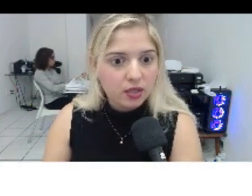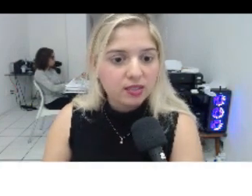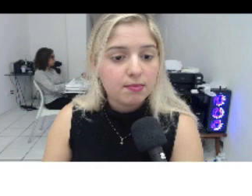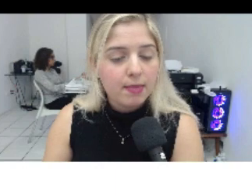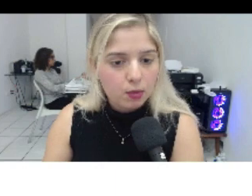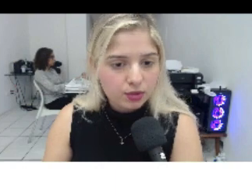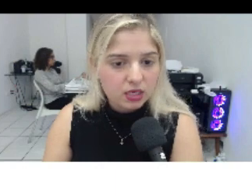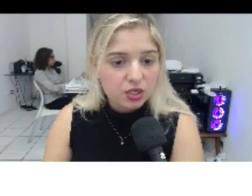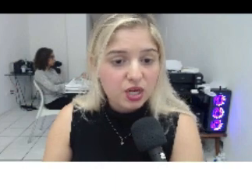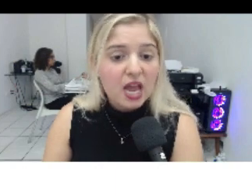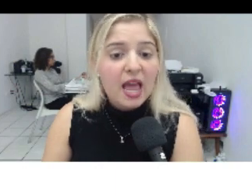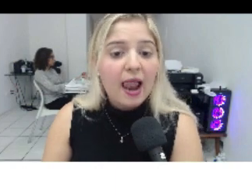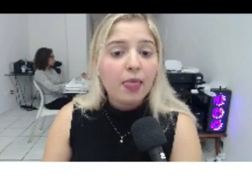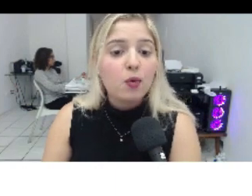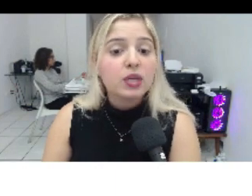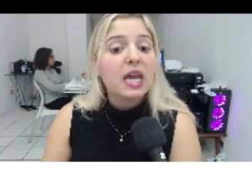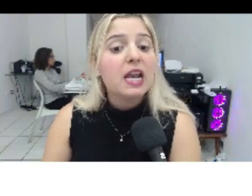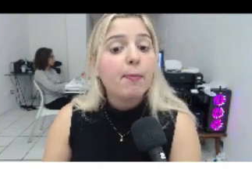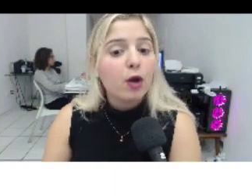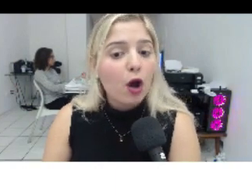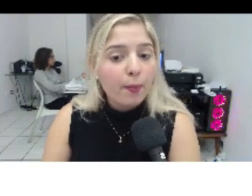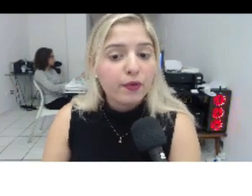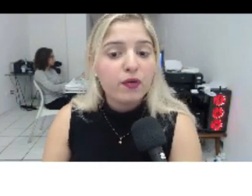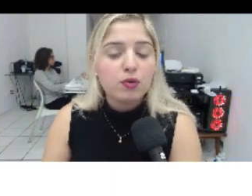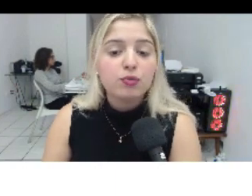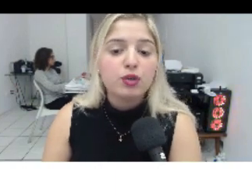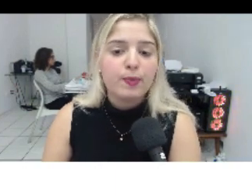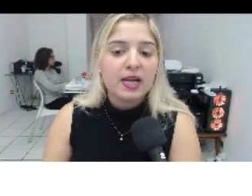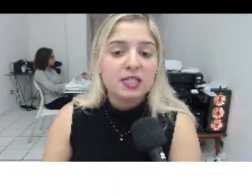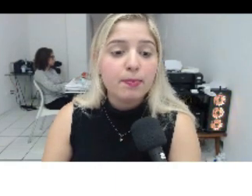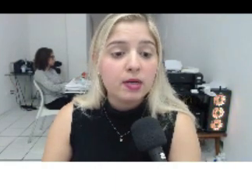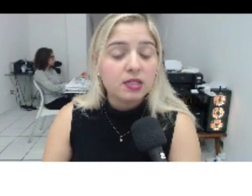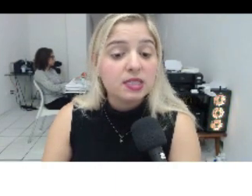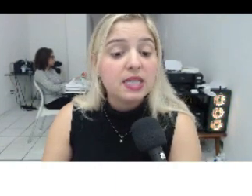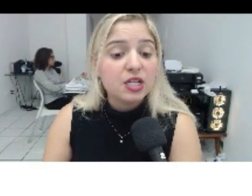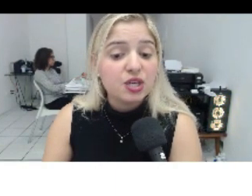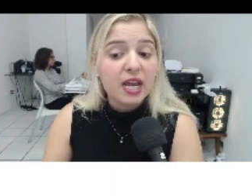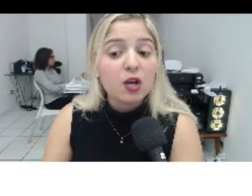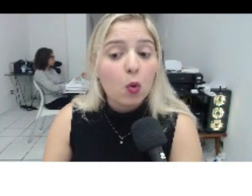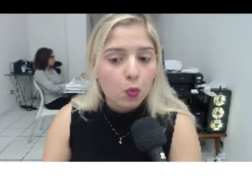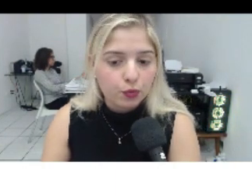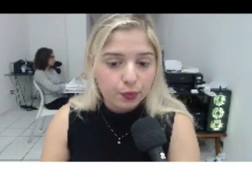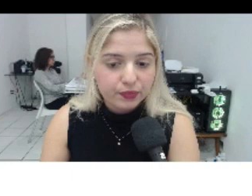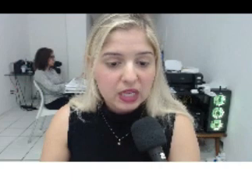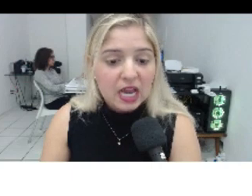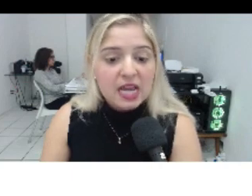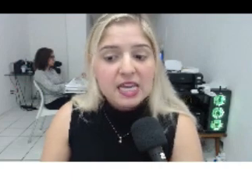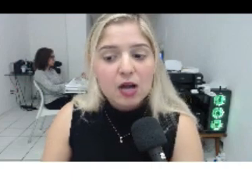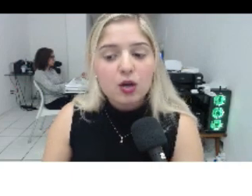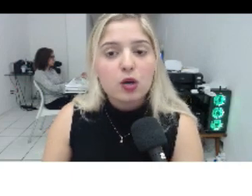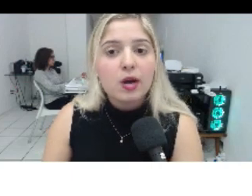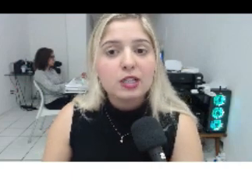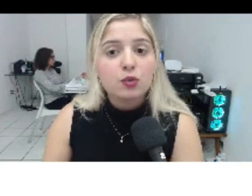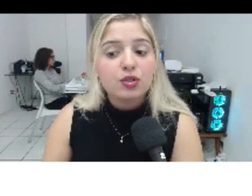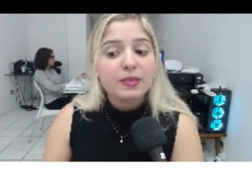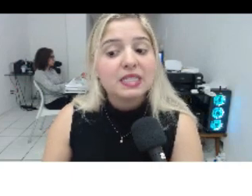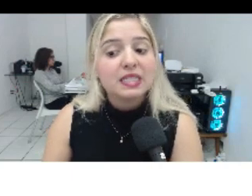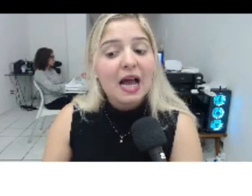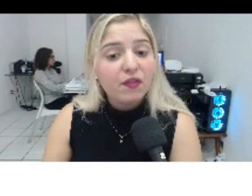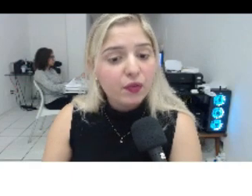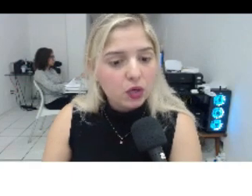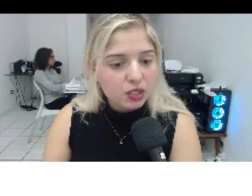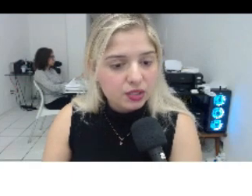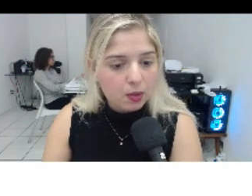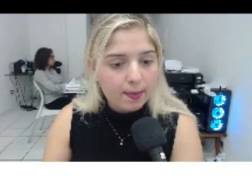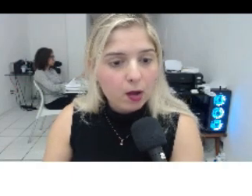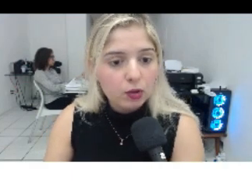de ordens, Mauro Cid, relatou que ele próprio foi um dos participantes deste encontro. E agora com as últimas